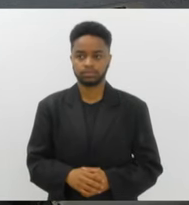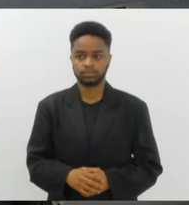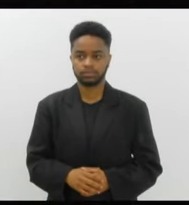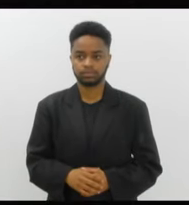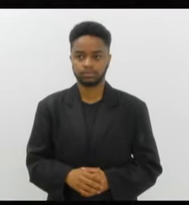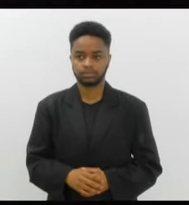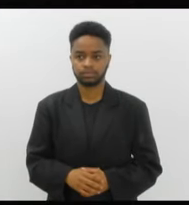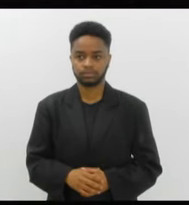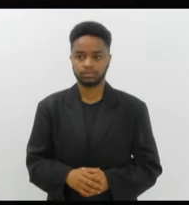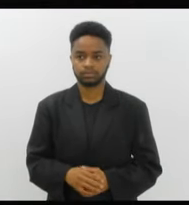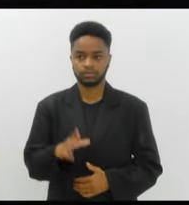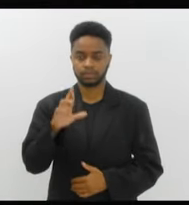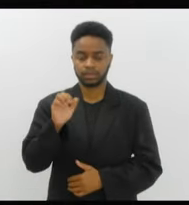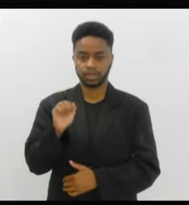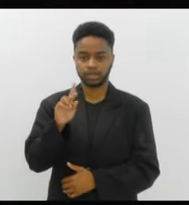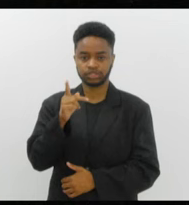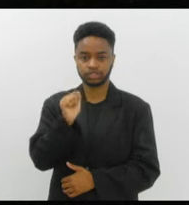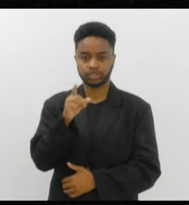Rachadinha!